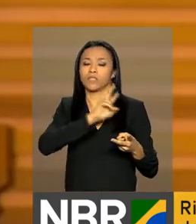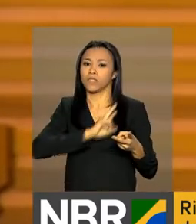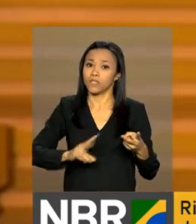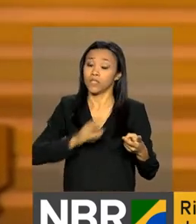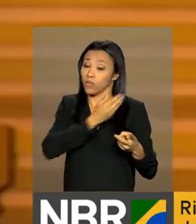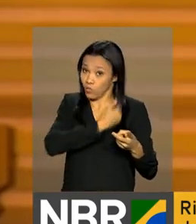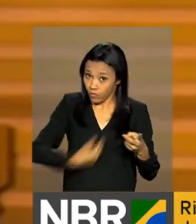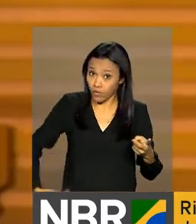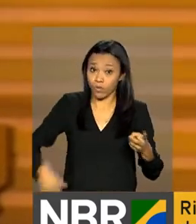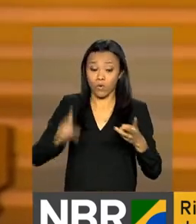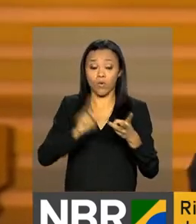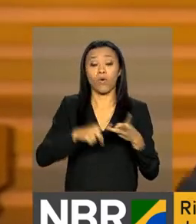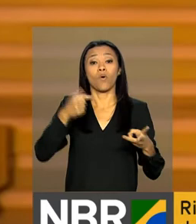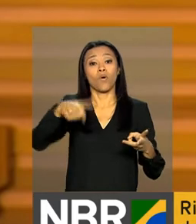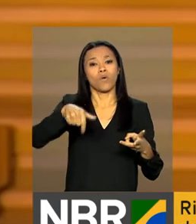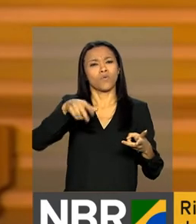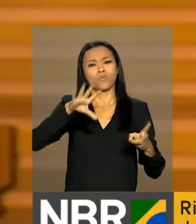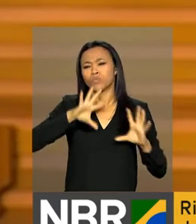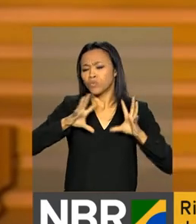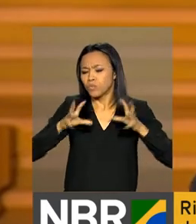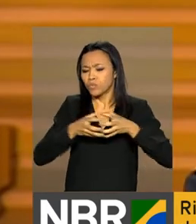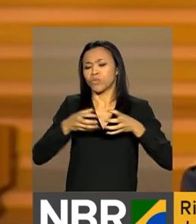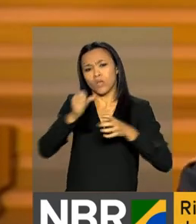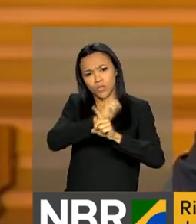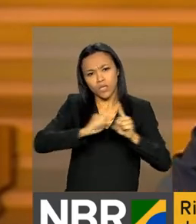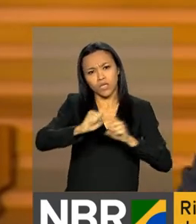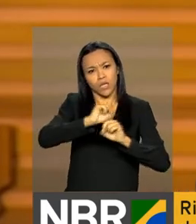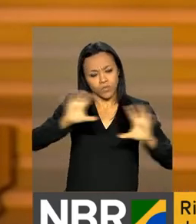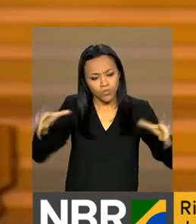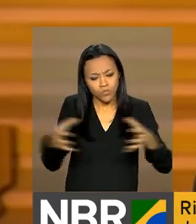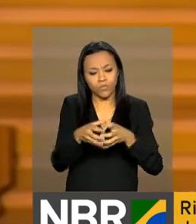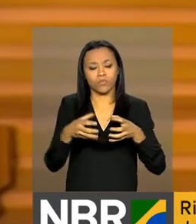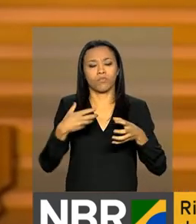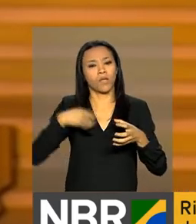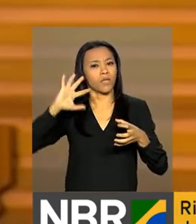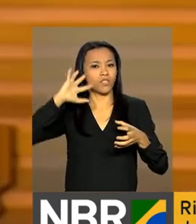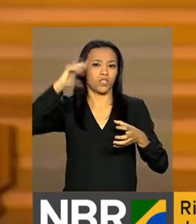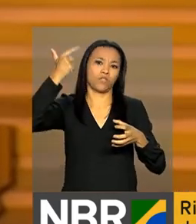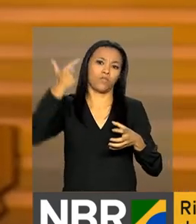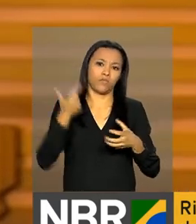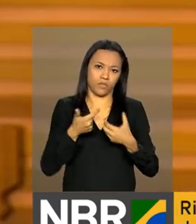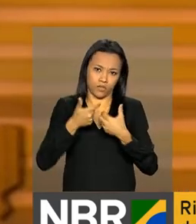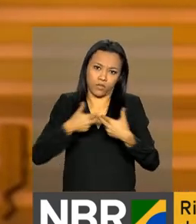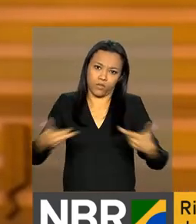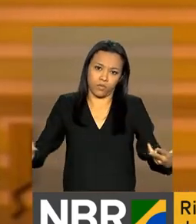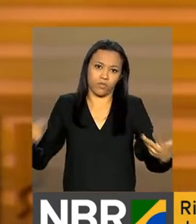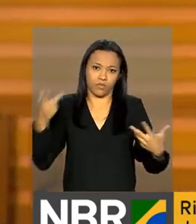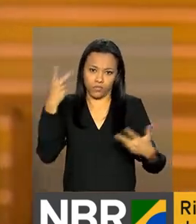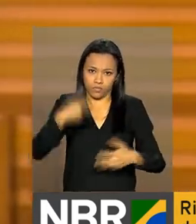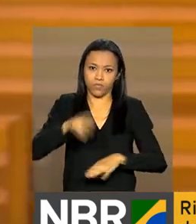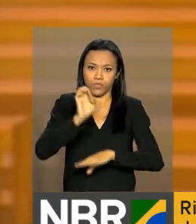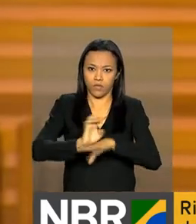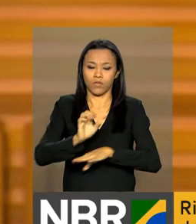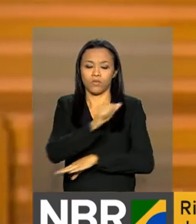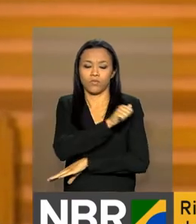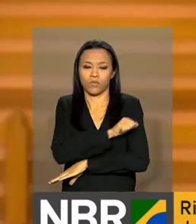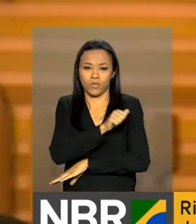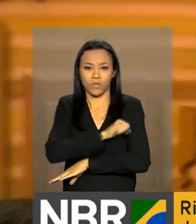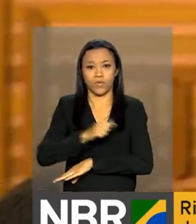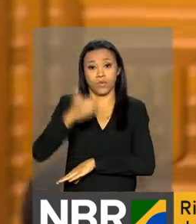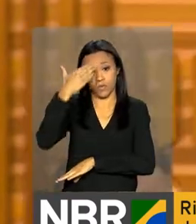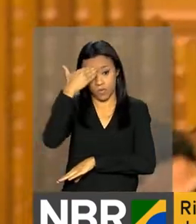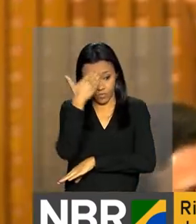sociedade junta, para que a gente possa voltar a ter o Rio de Janeiro que todos nós merecemos. Então, ministro, muito obrigado pela